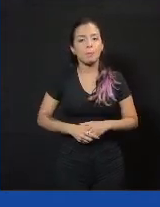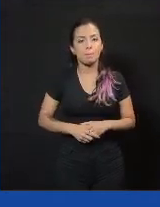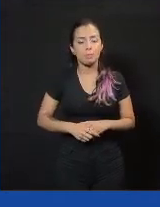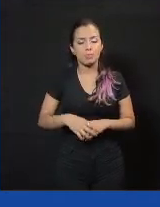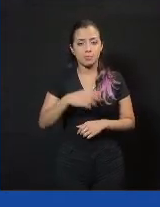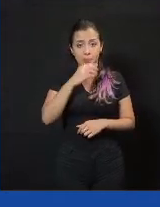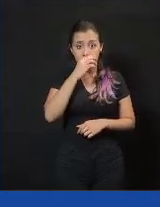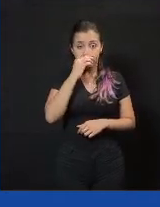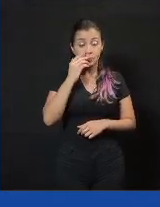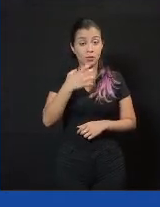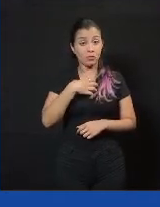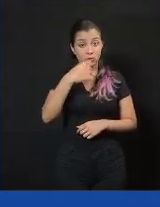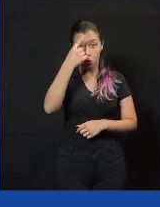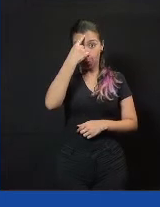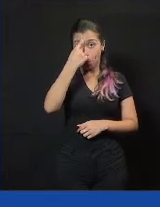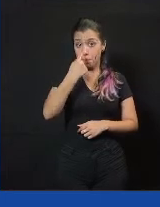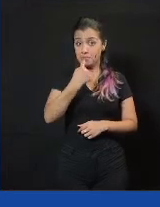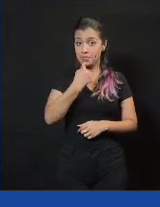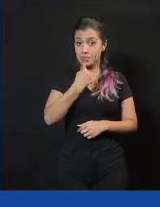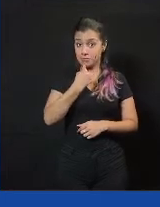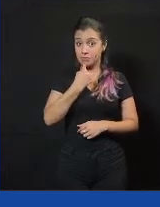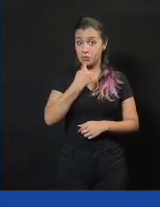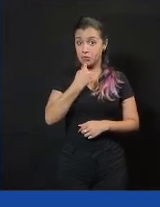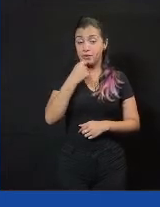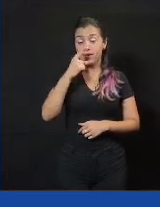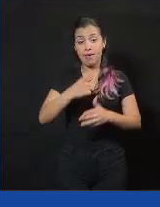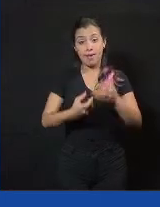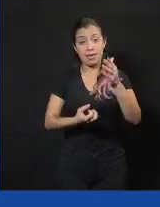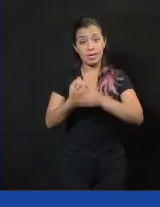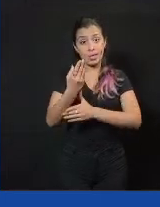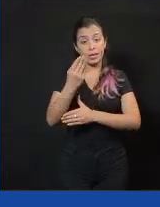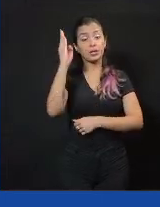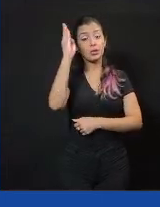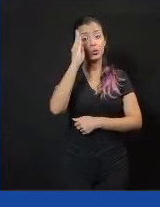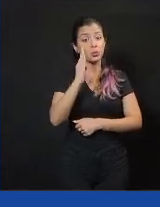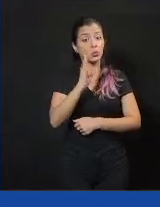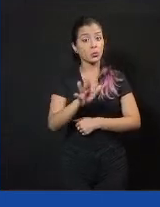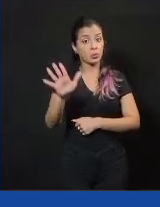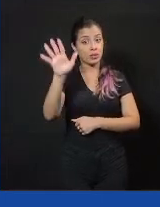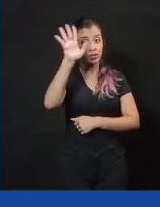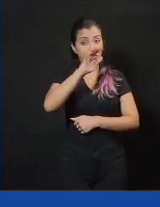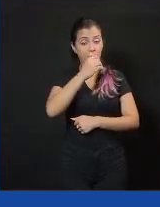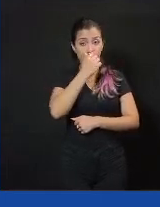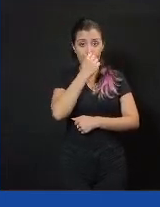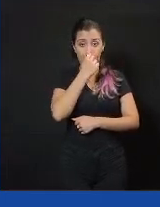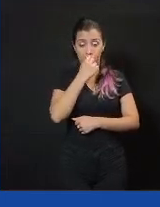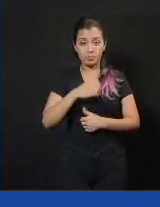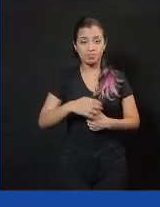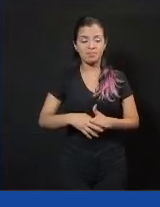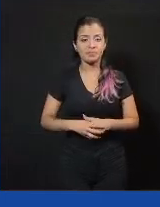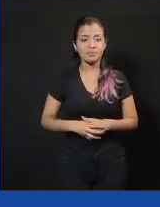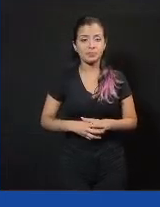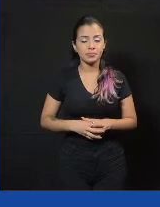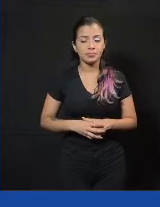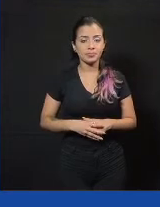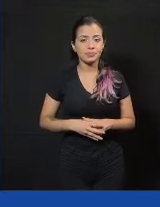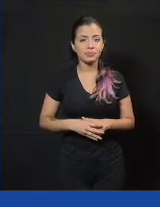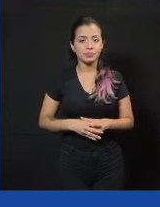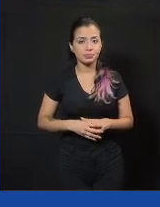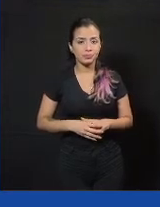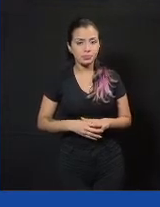perfil multicultural da qual é formada a nação brasileira. Eu quero dizer que o Estado Nacional